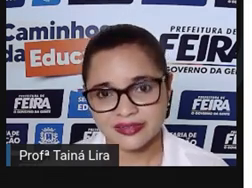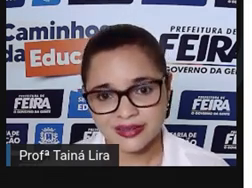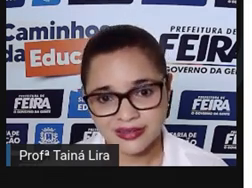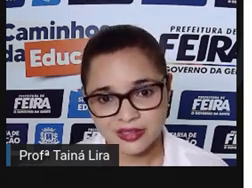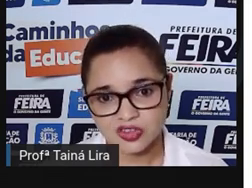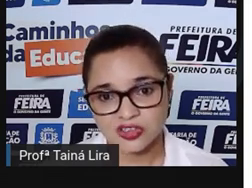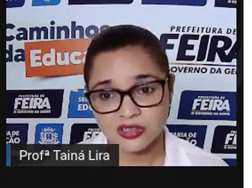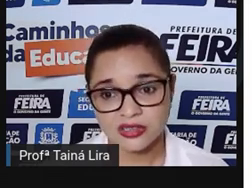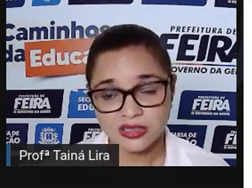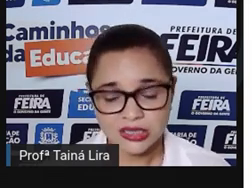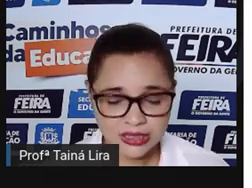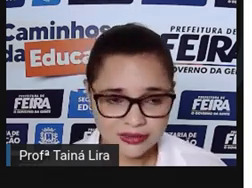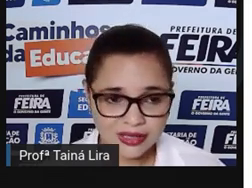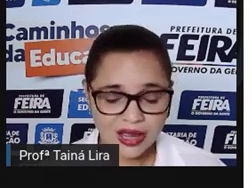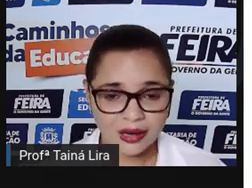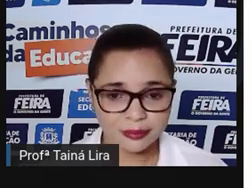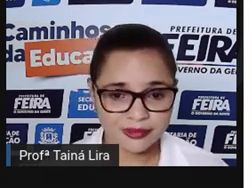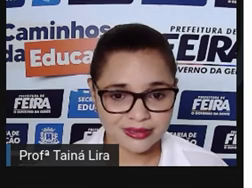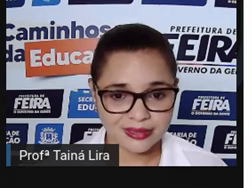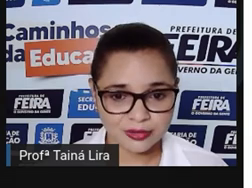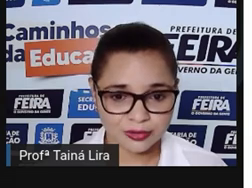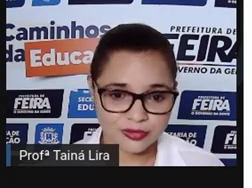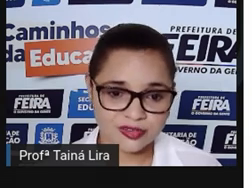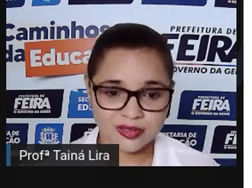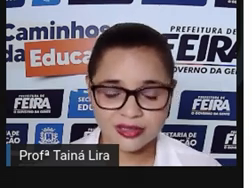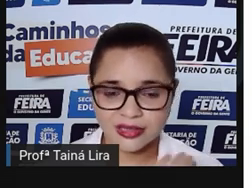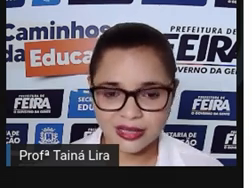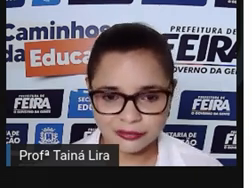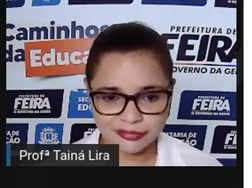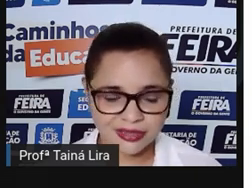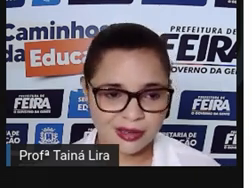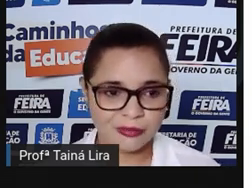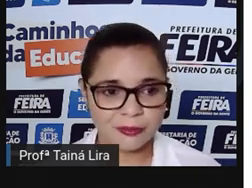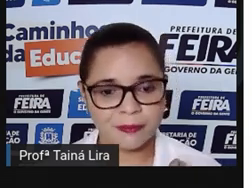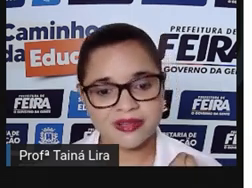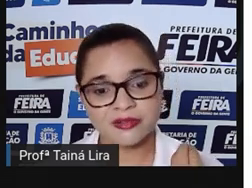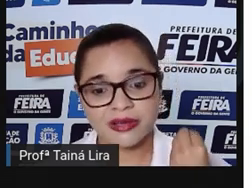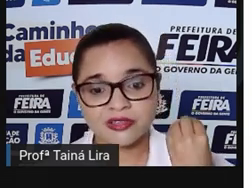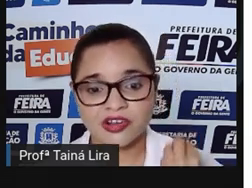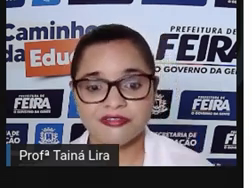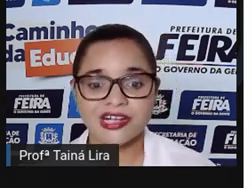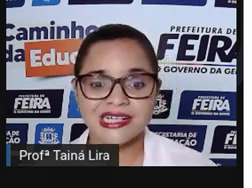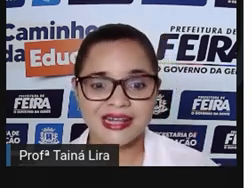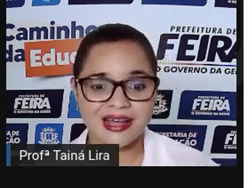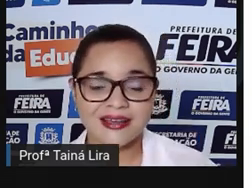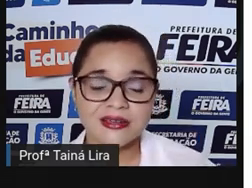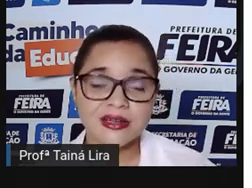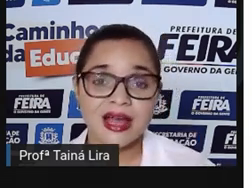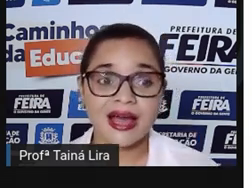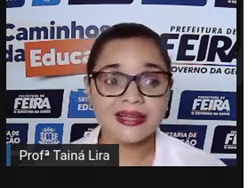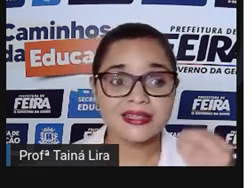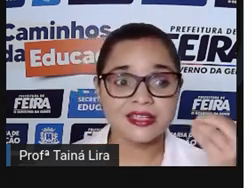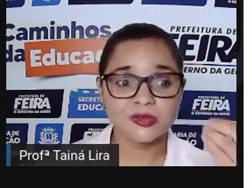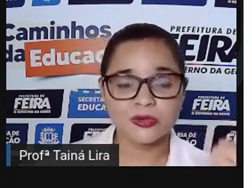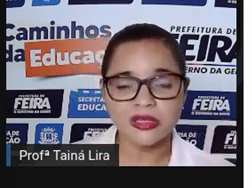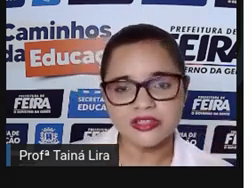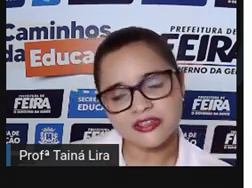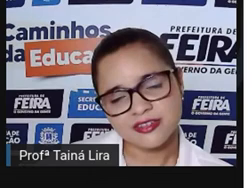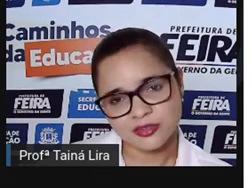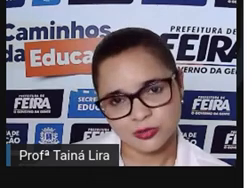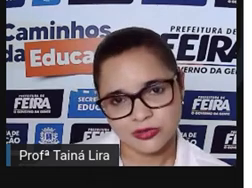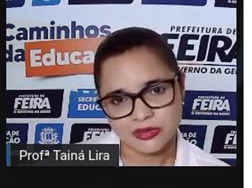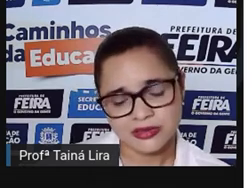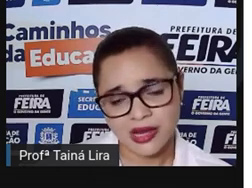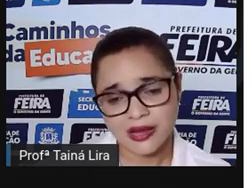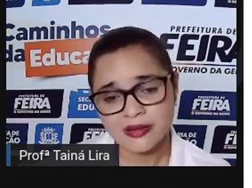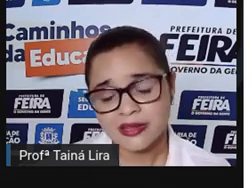na internet. E a Pro até trouxe lá no final, mas eu quero já falar aqui no